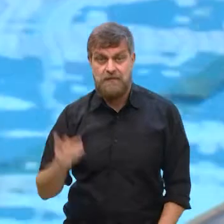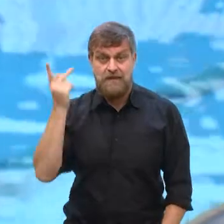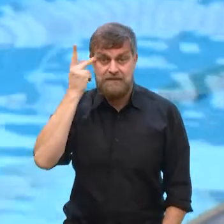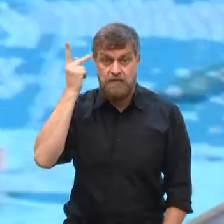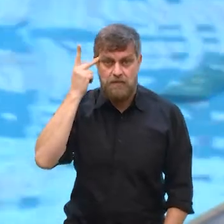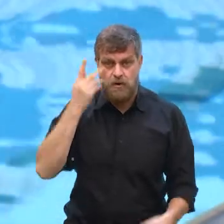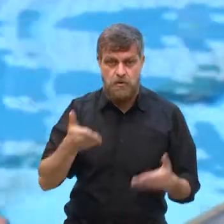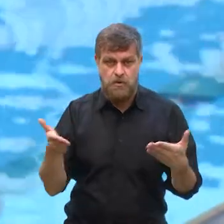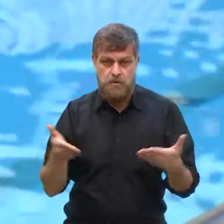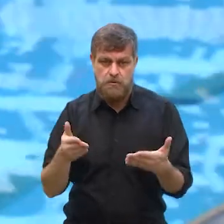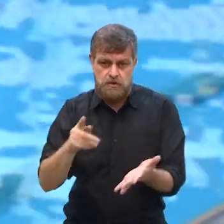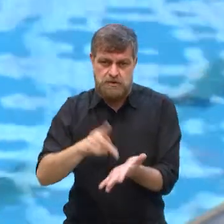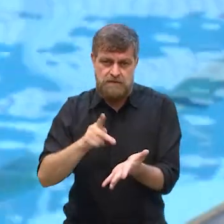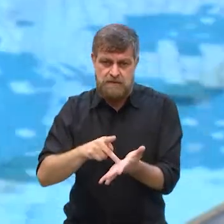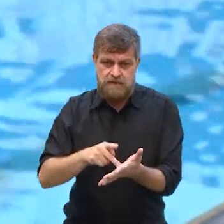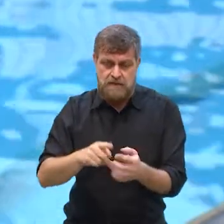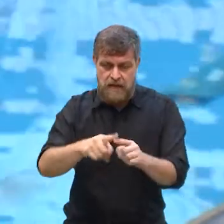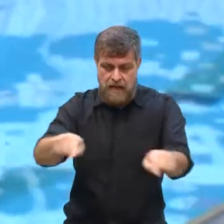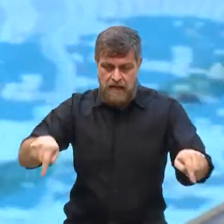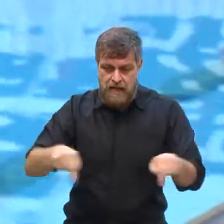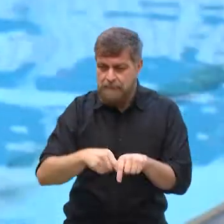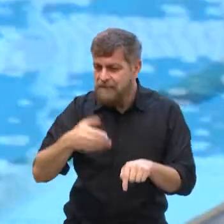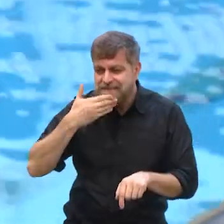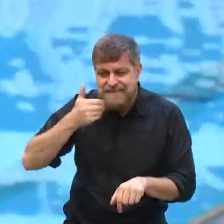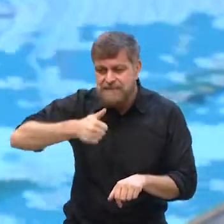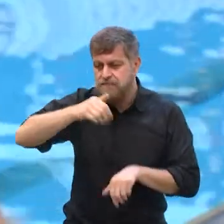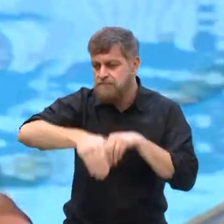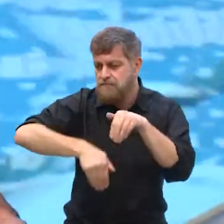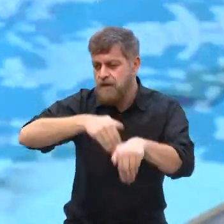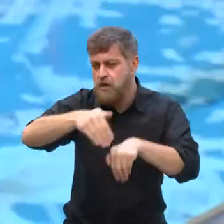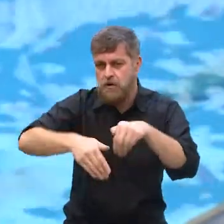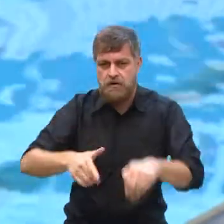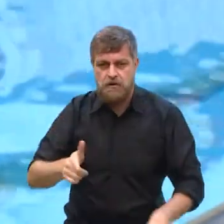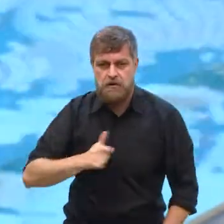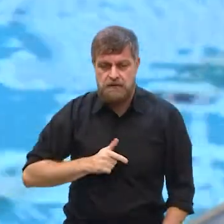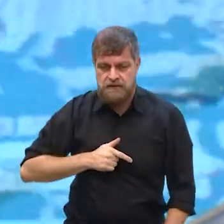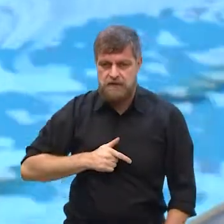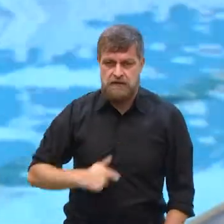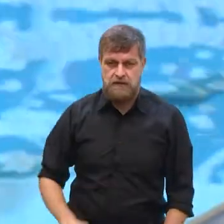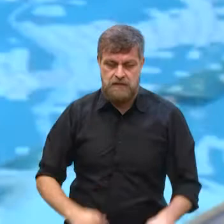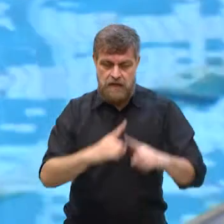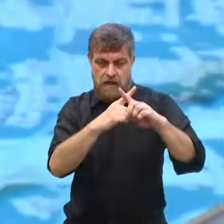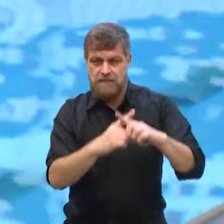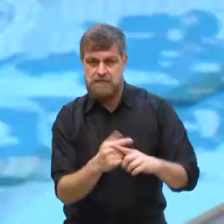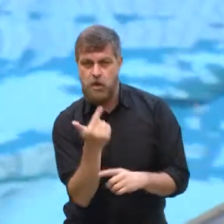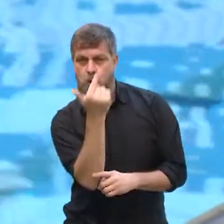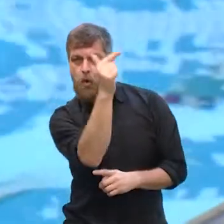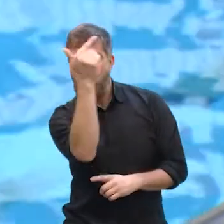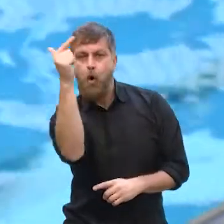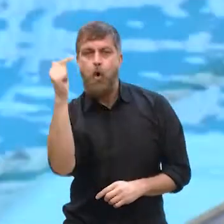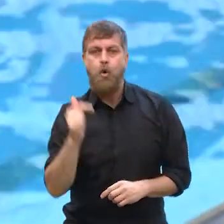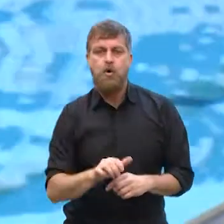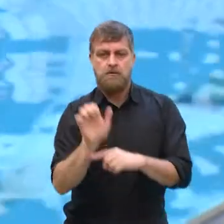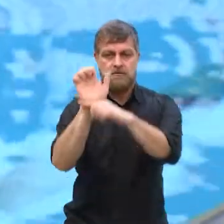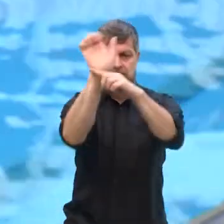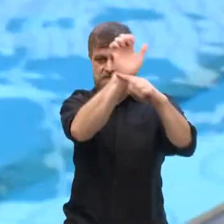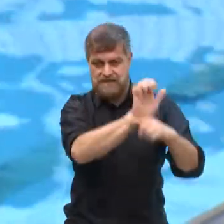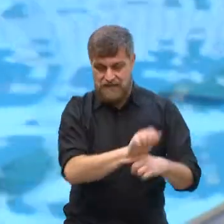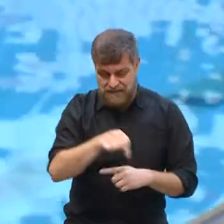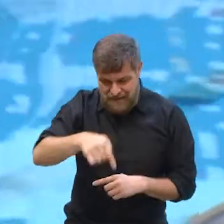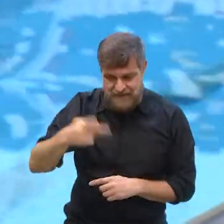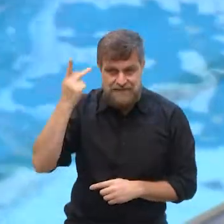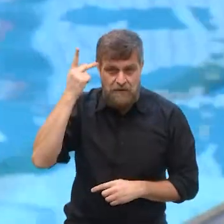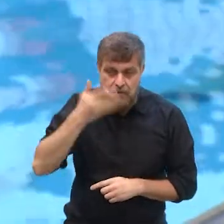e hoje, sinceramente, é a melhor piscina do Brasil, então não faz sentido também a gente ter grandes competições em outro